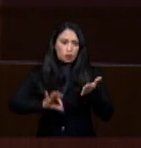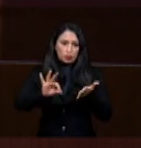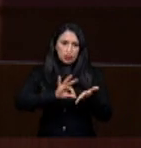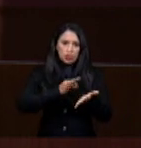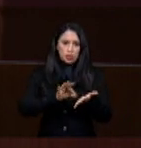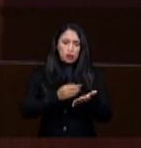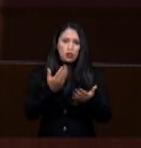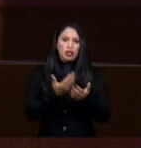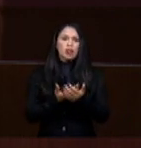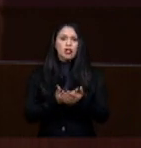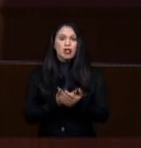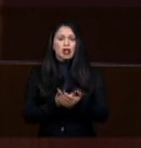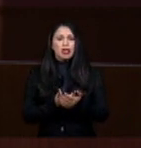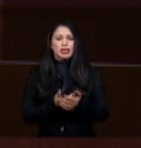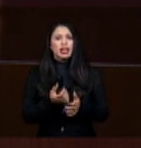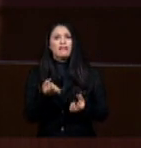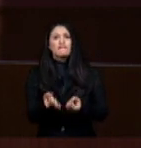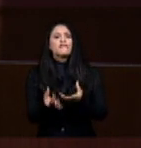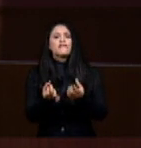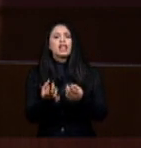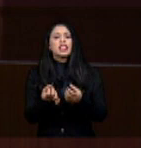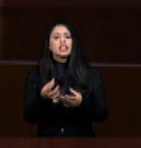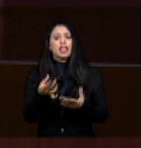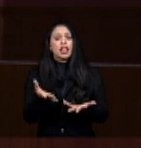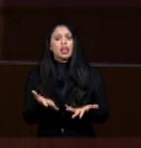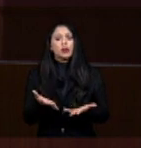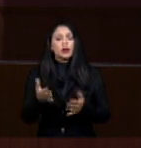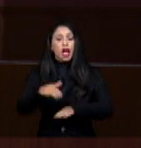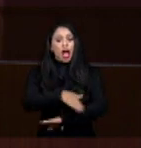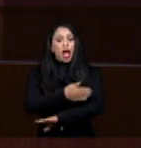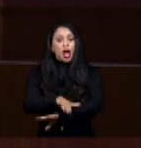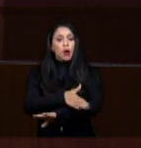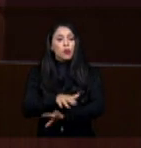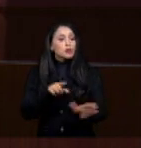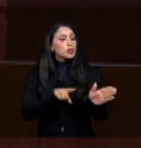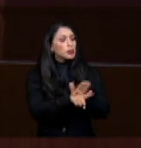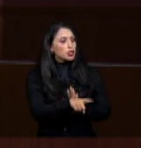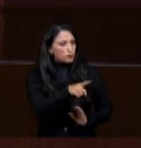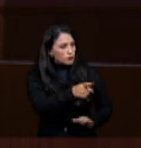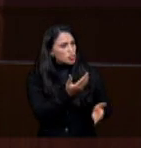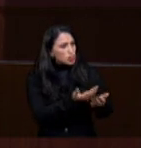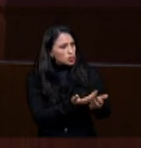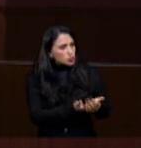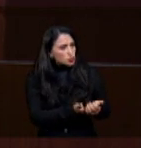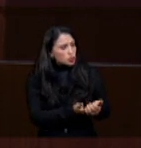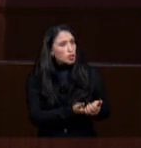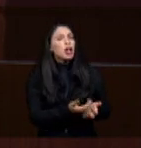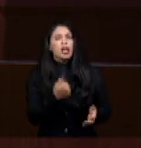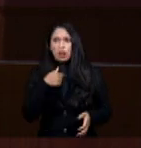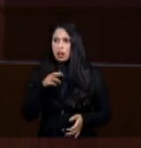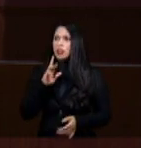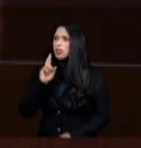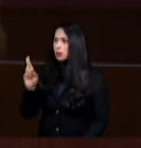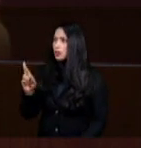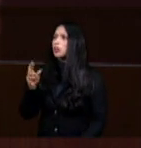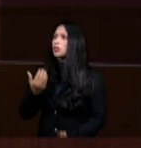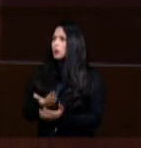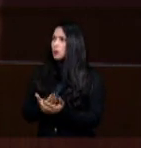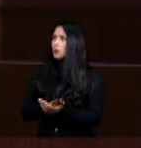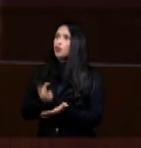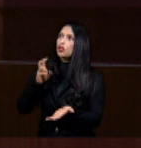pega um menino do sinal e fáceis toda tá vendendo ali eu fazendo uma labarre fez tudo isso tudo tudo de manhã e vende boa tarde